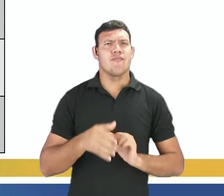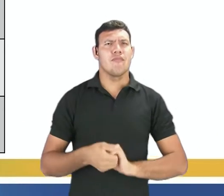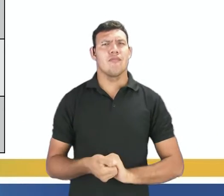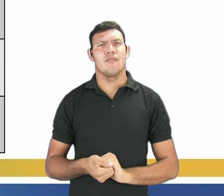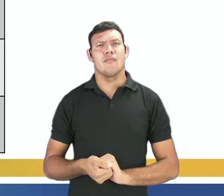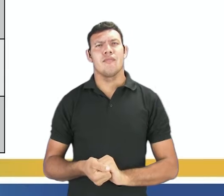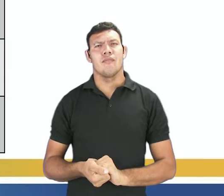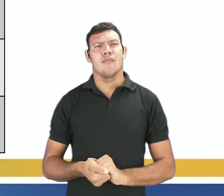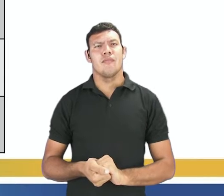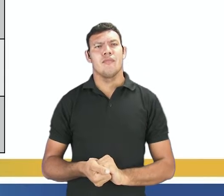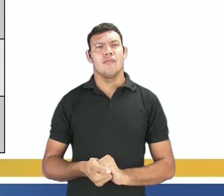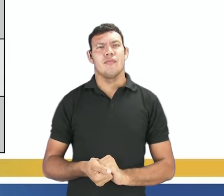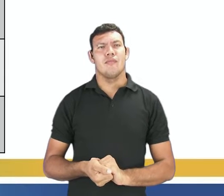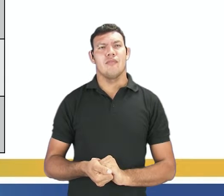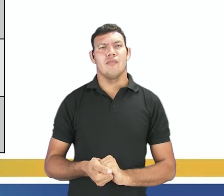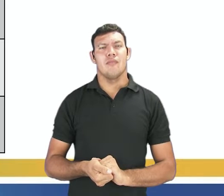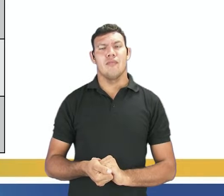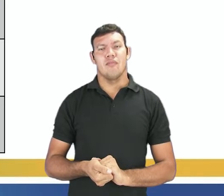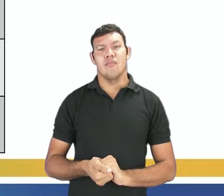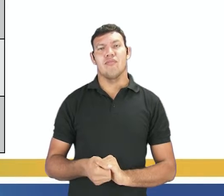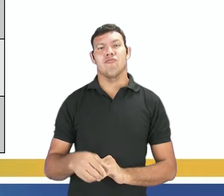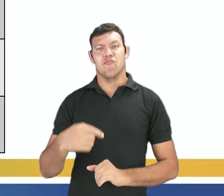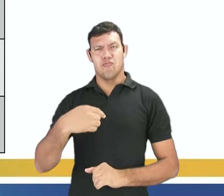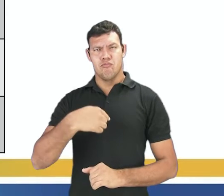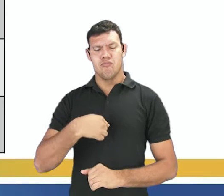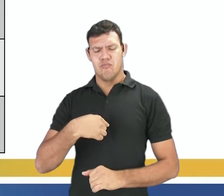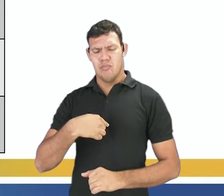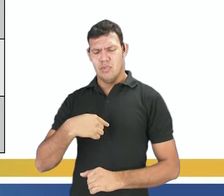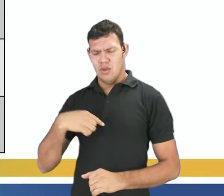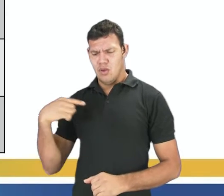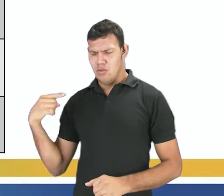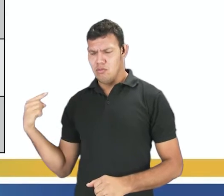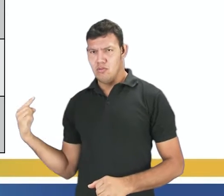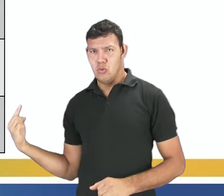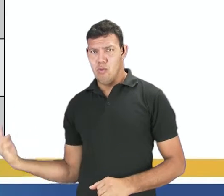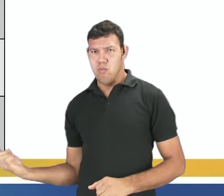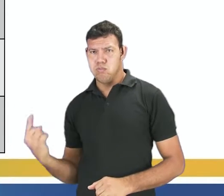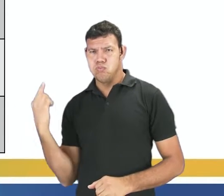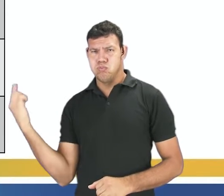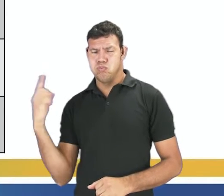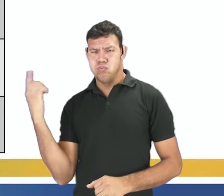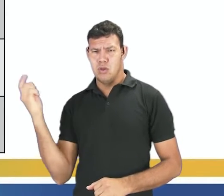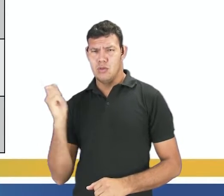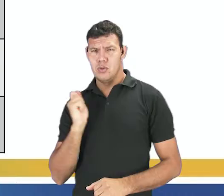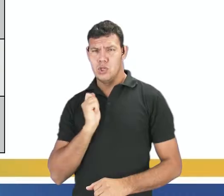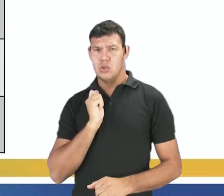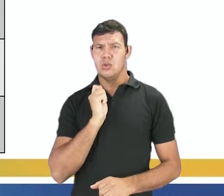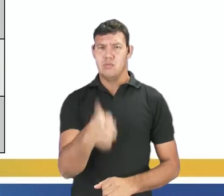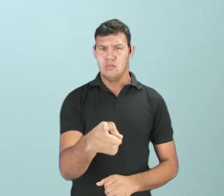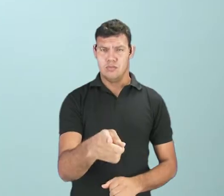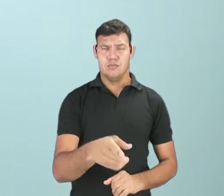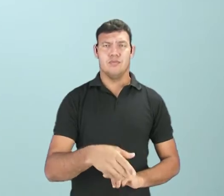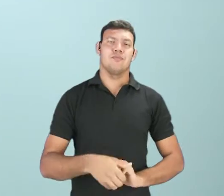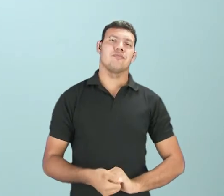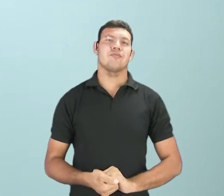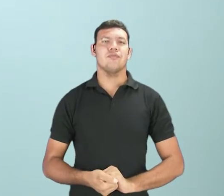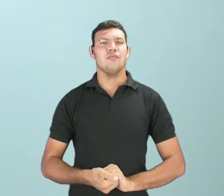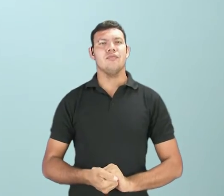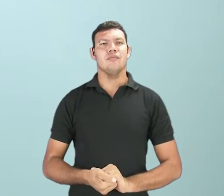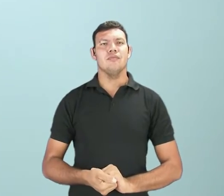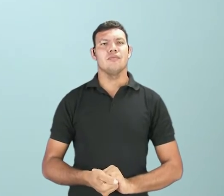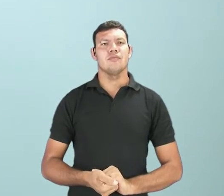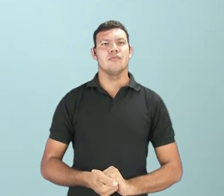taller than you. Eu sou mais alto que você. Uma comparação. Por isso o nome, comparative. Também vimos